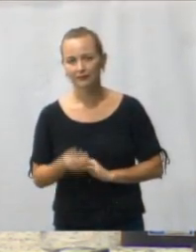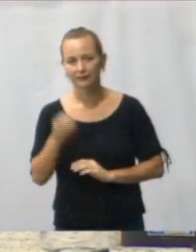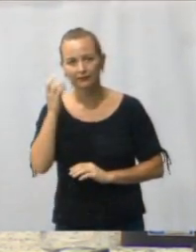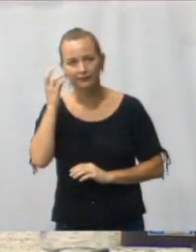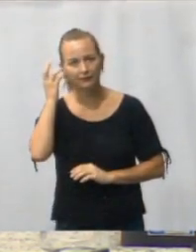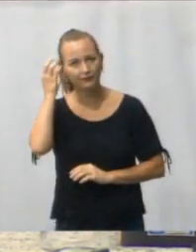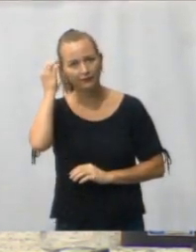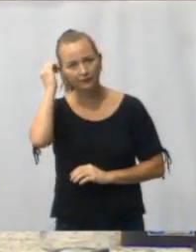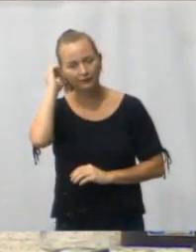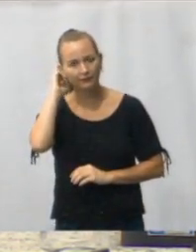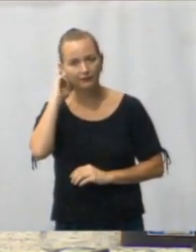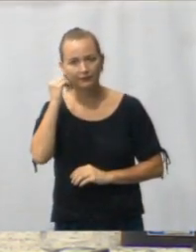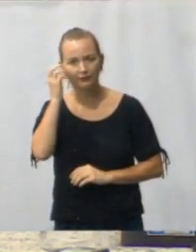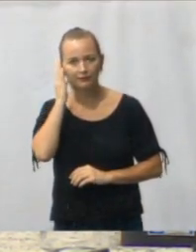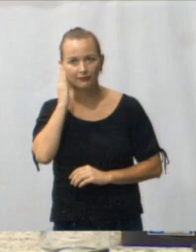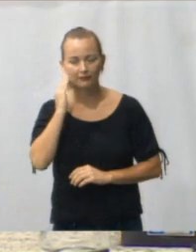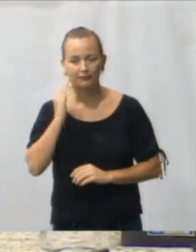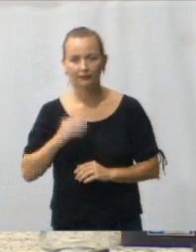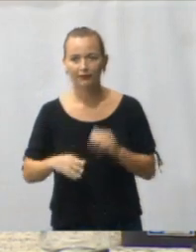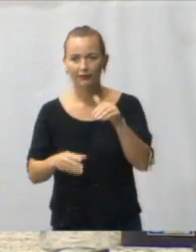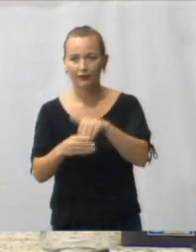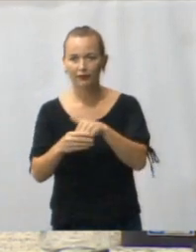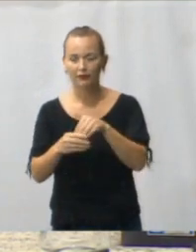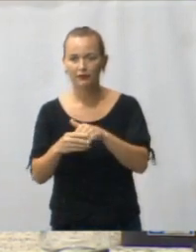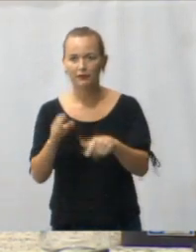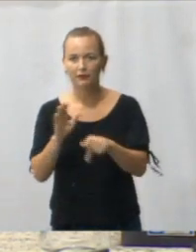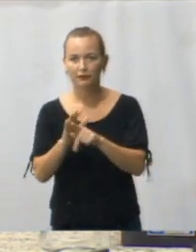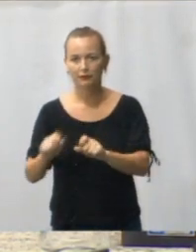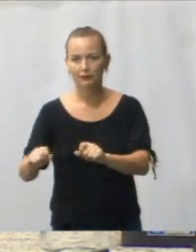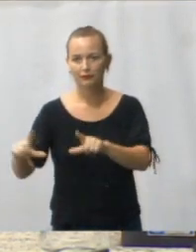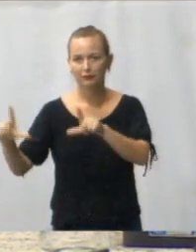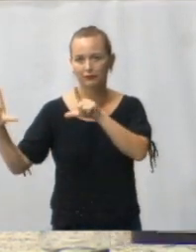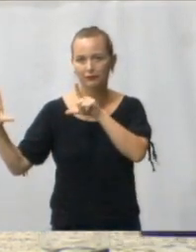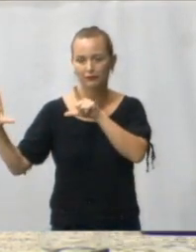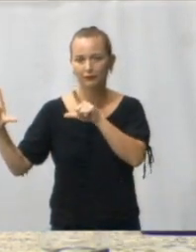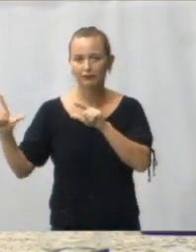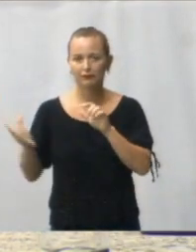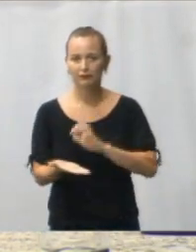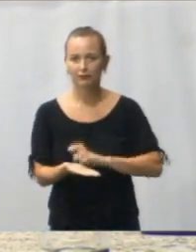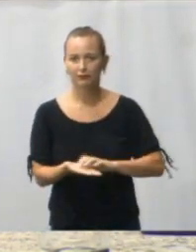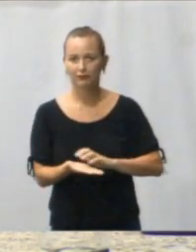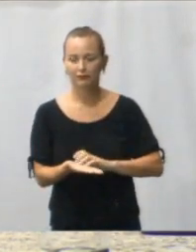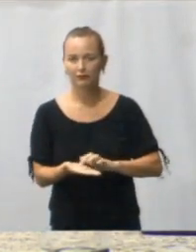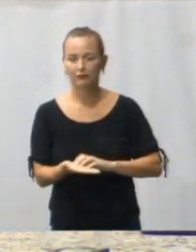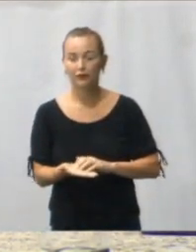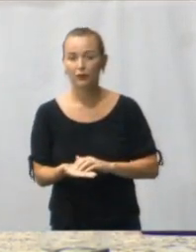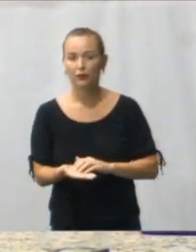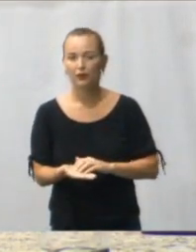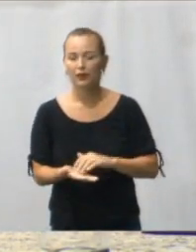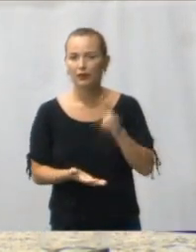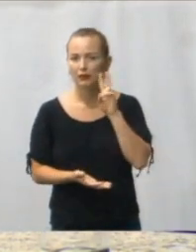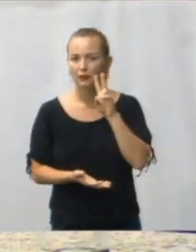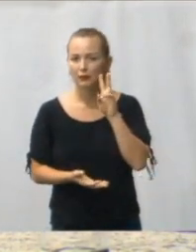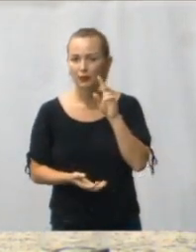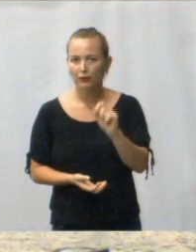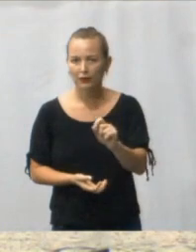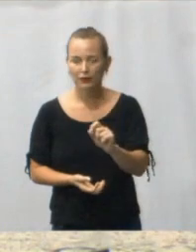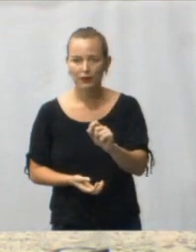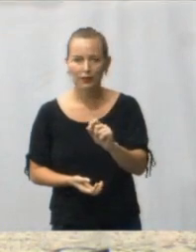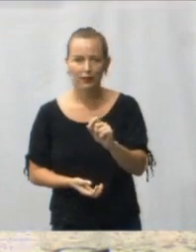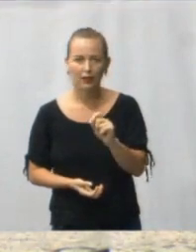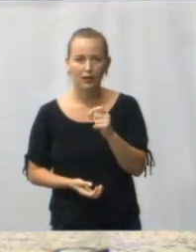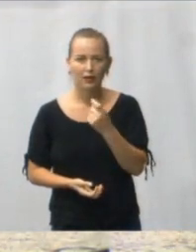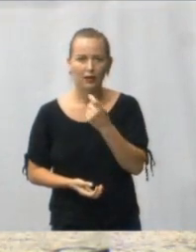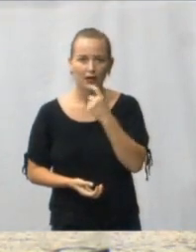Votação no painel, vereadores. Lembrando que os vereadores Anderson Góes, Camila Valadão, Gilvan e Carla Cosi, todos os